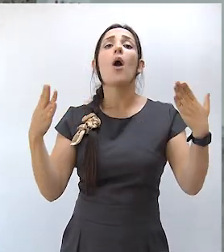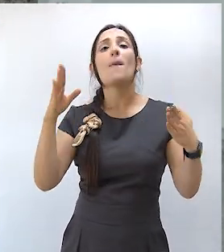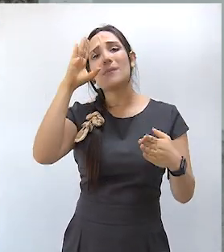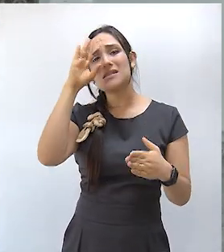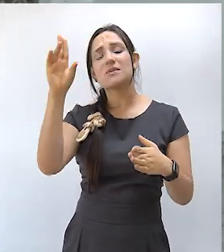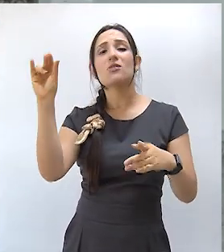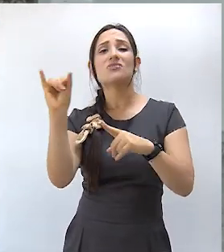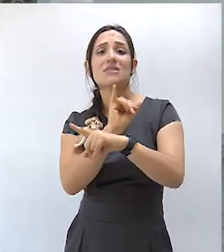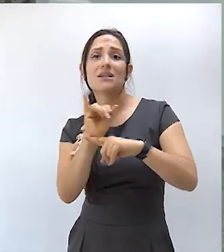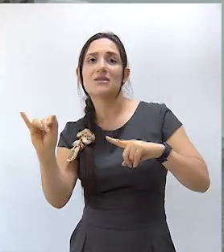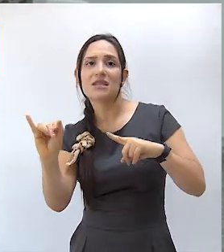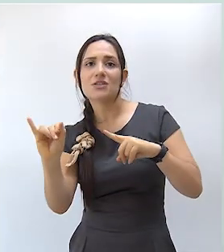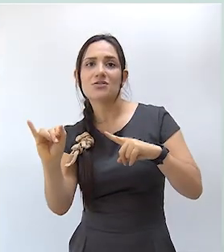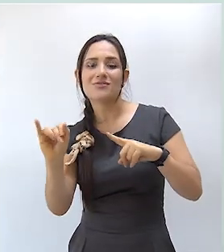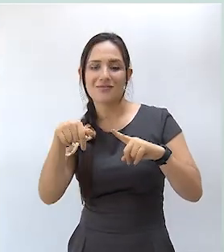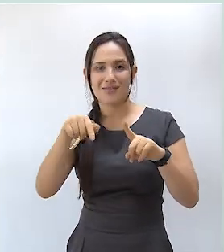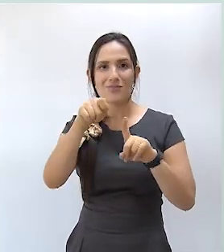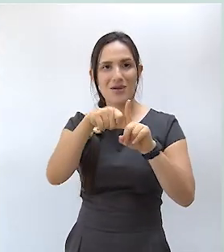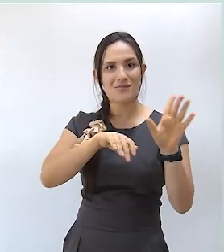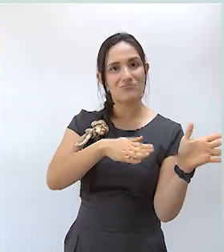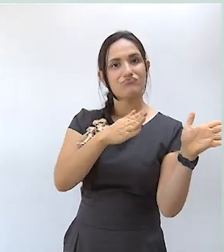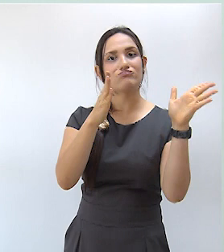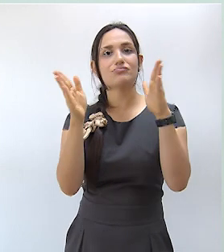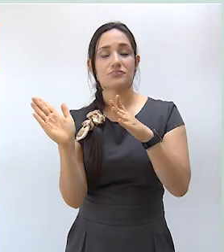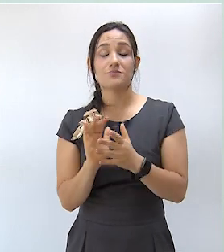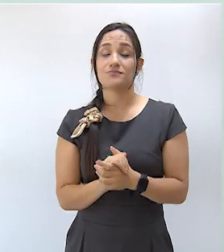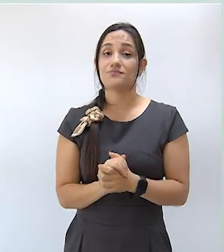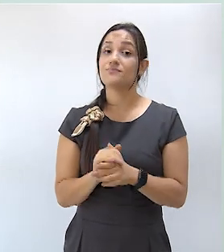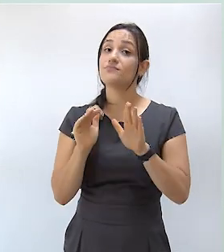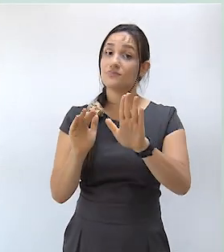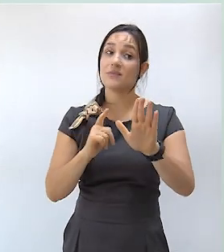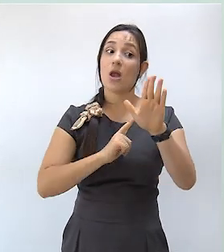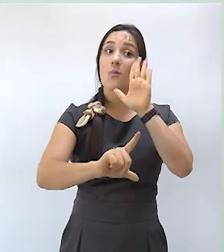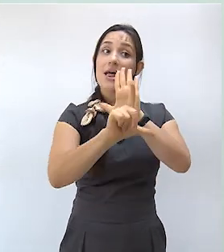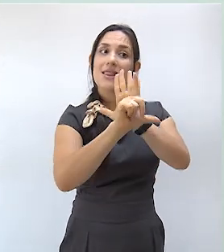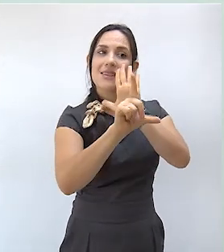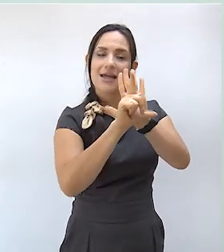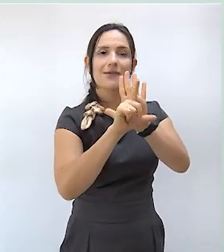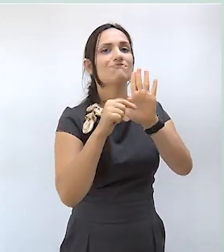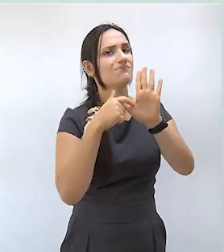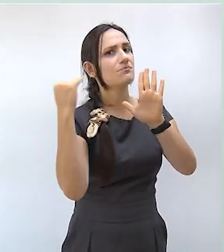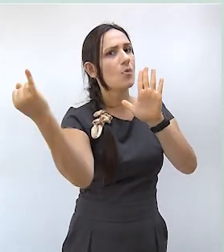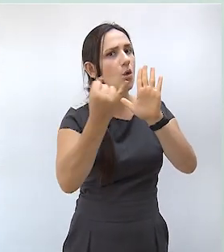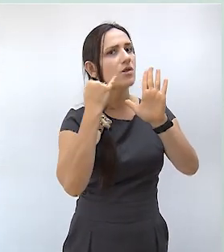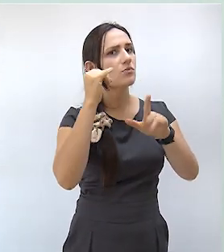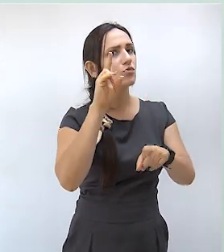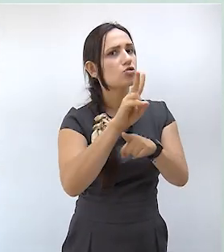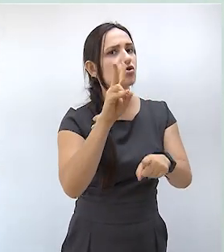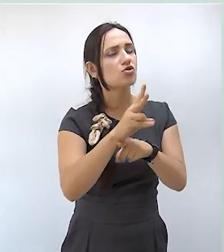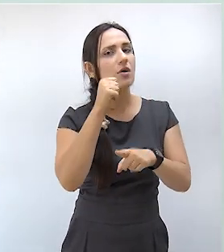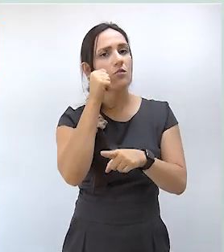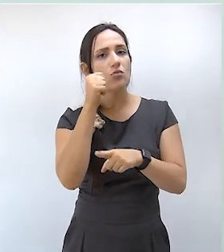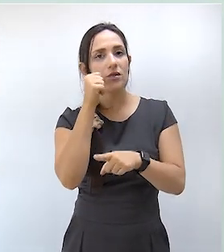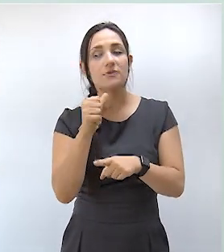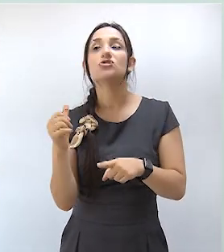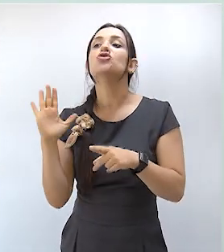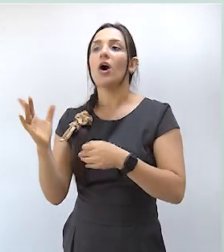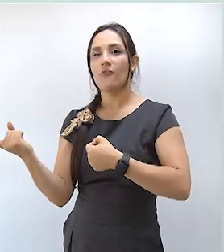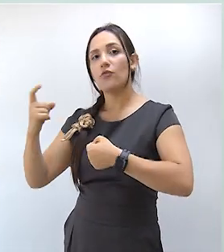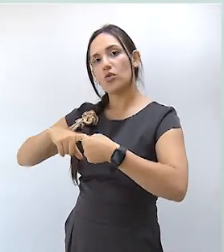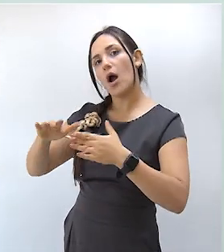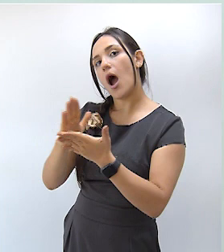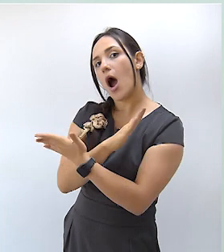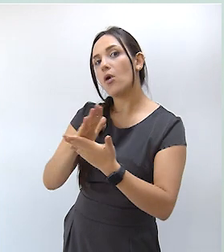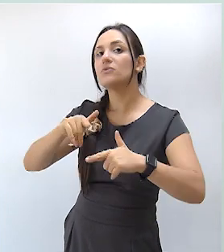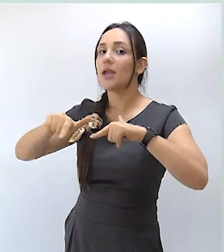durante um mês uma lei para proteção das mulheres em situação de violência retomando algumas das